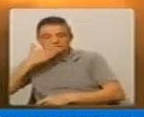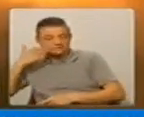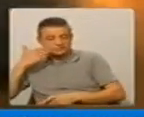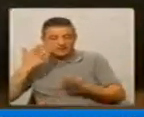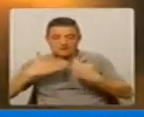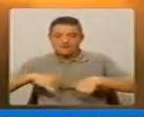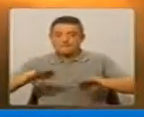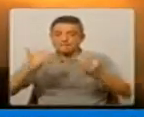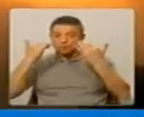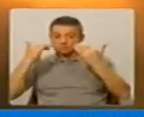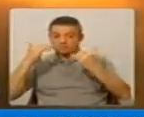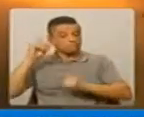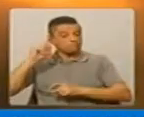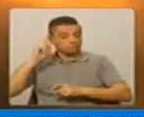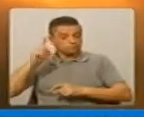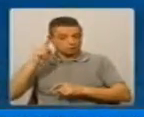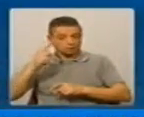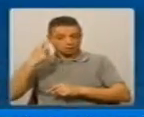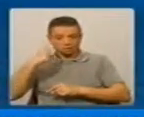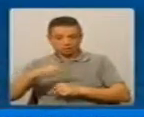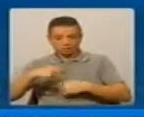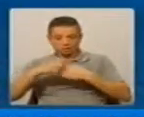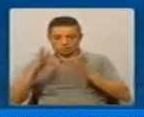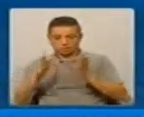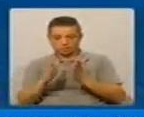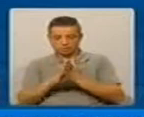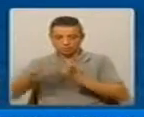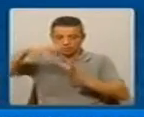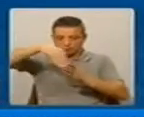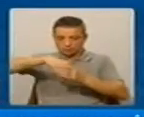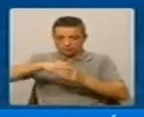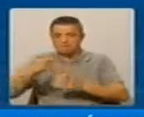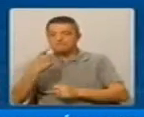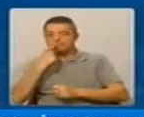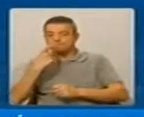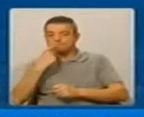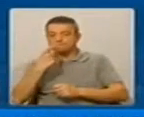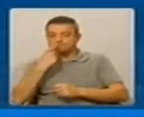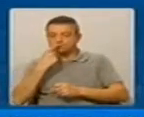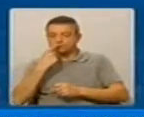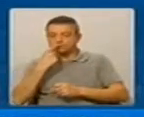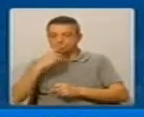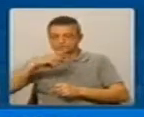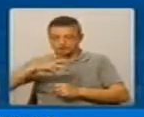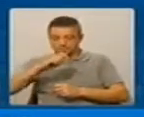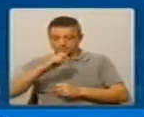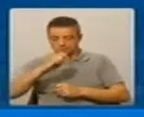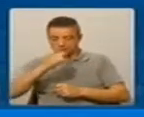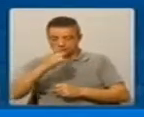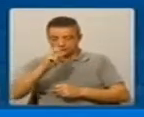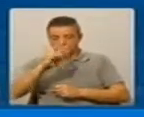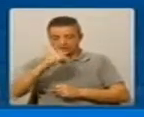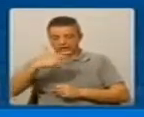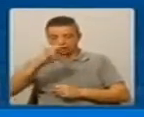informação preciosa que nós conseguimos encontrar no interior de uma rocha, como é o caso do meteorito, que, no fundo,